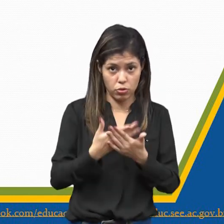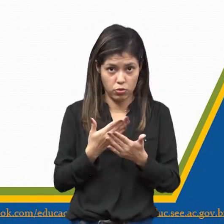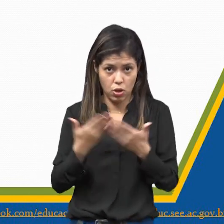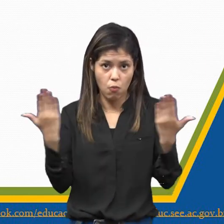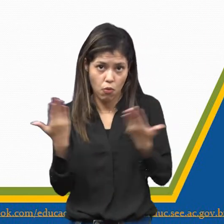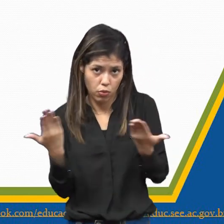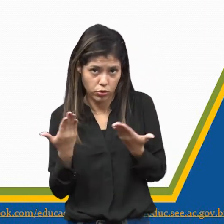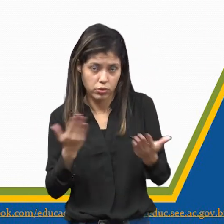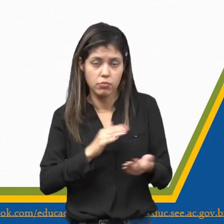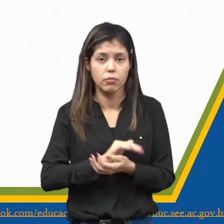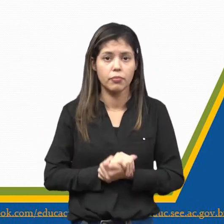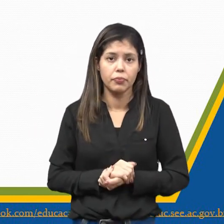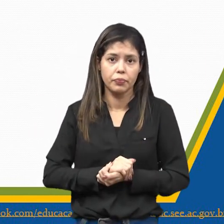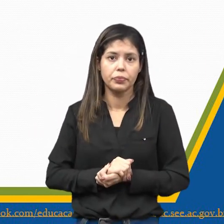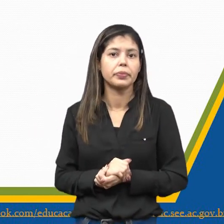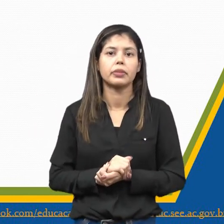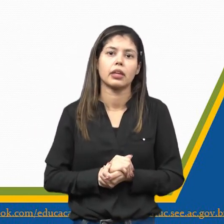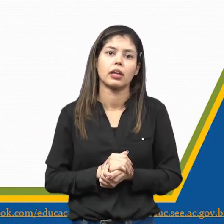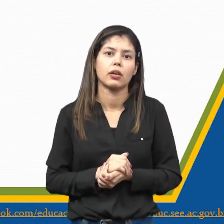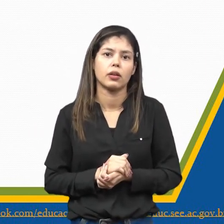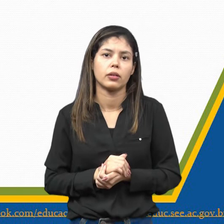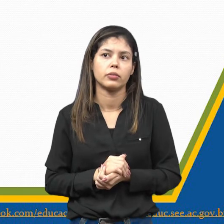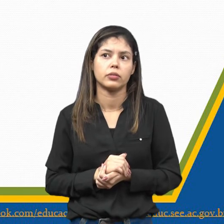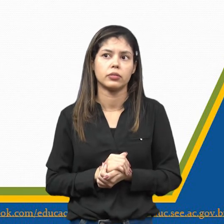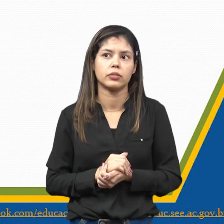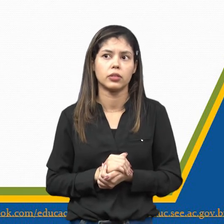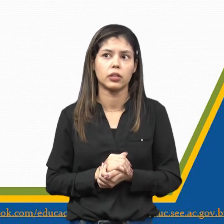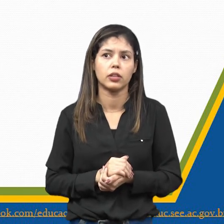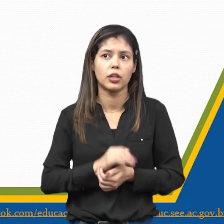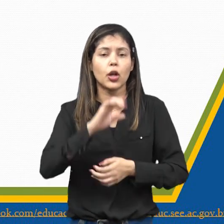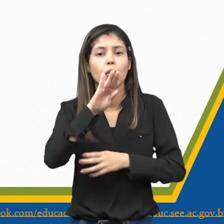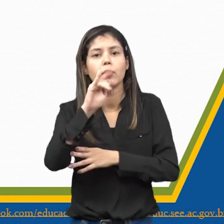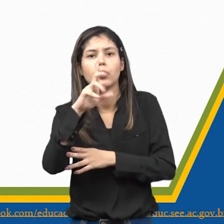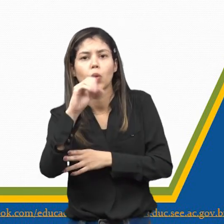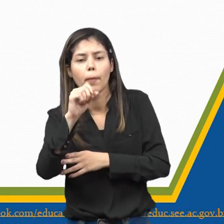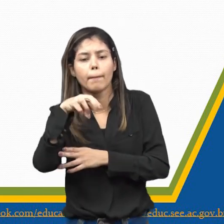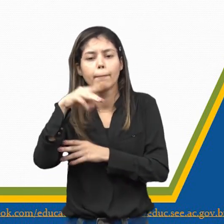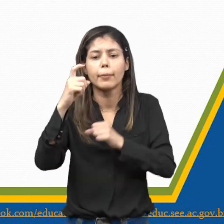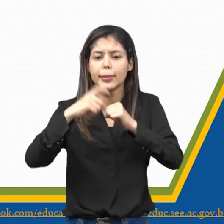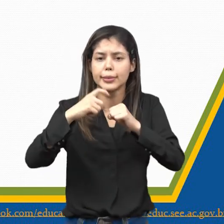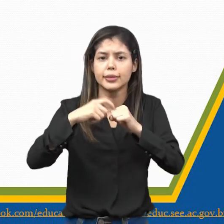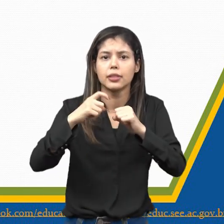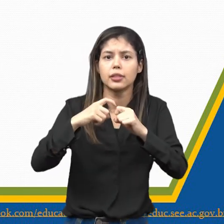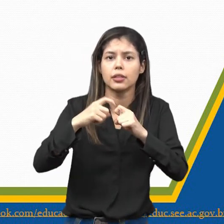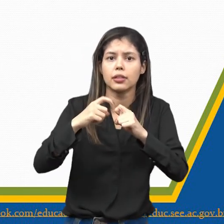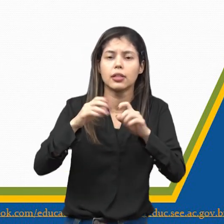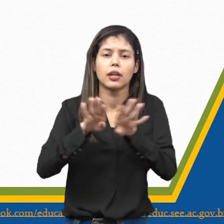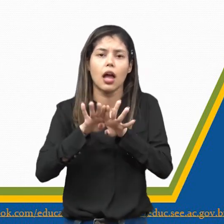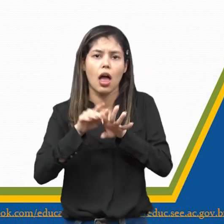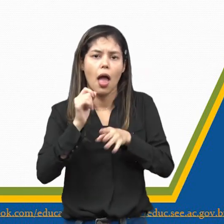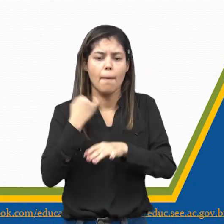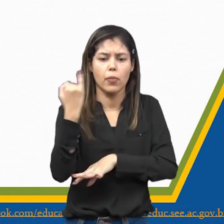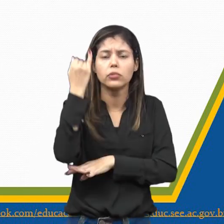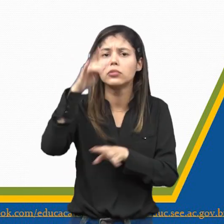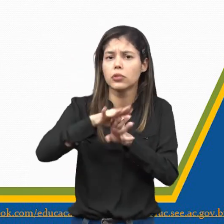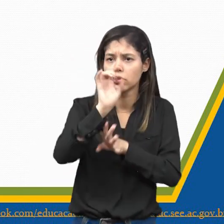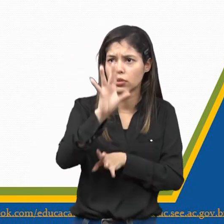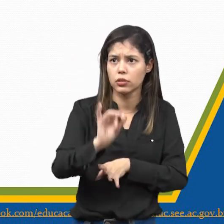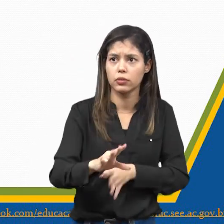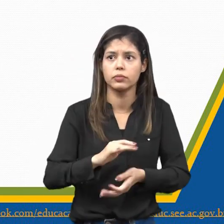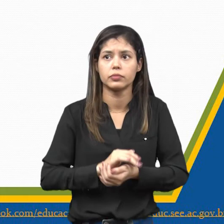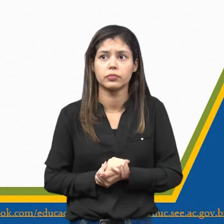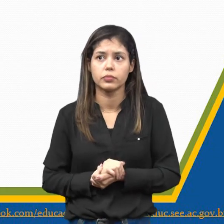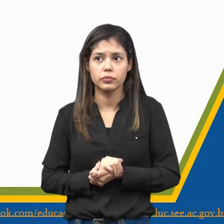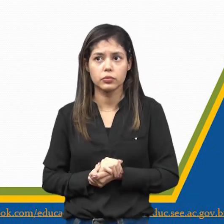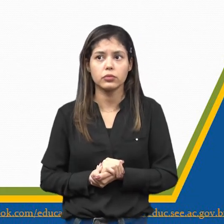estudamos na nossa aula de hoje, tá? Um link sobre biomedicina, da importância da fisiologia no dia a dia de cada um, tá?